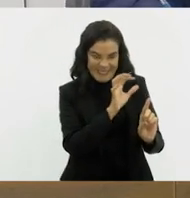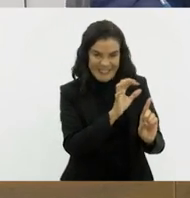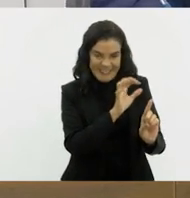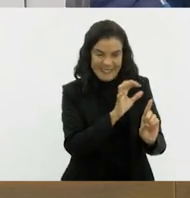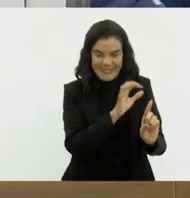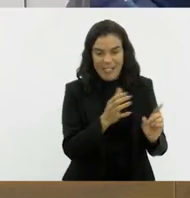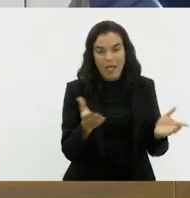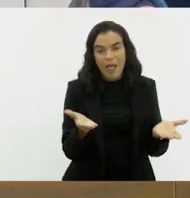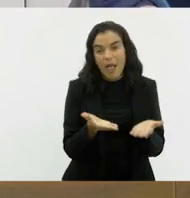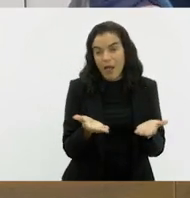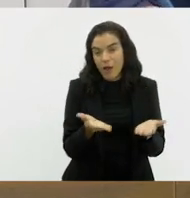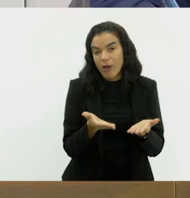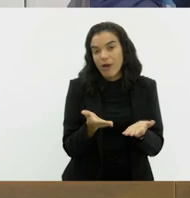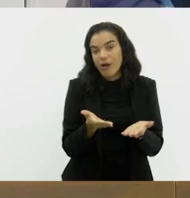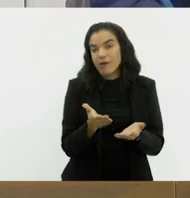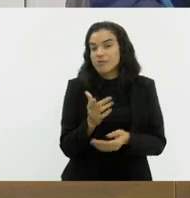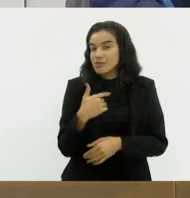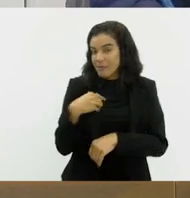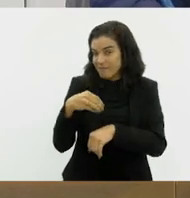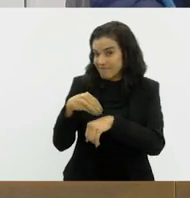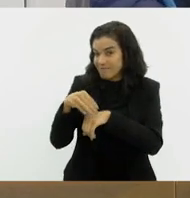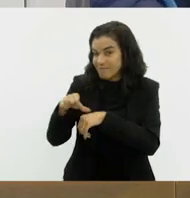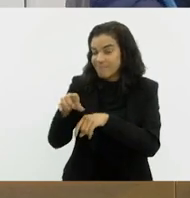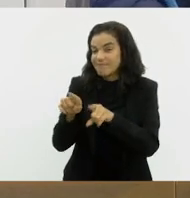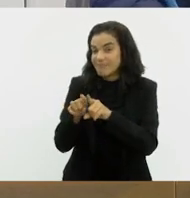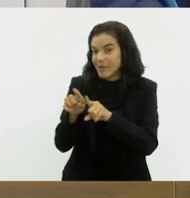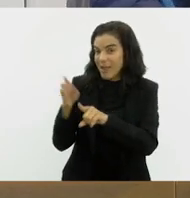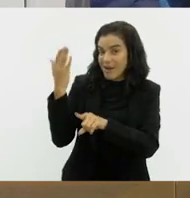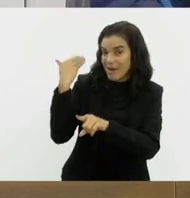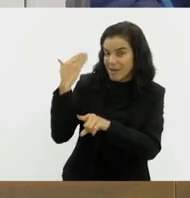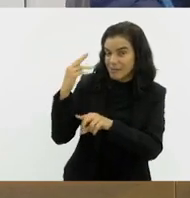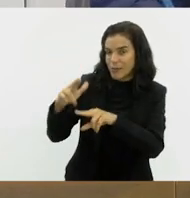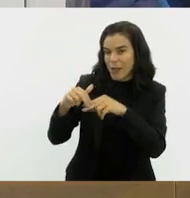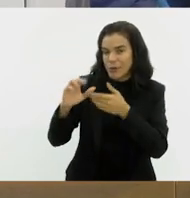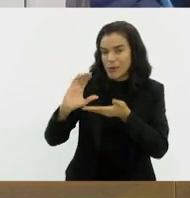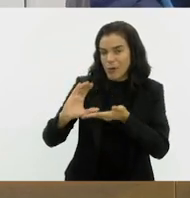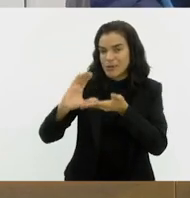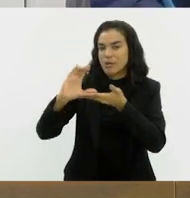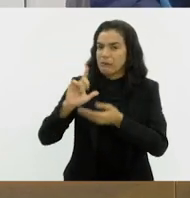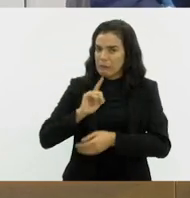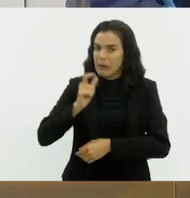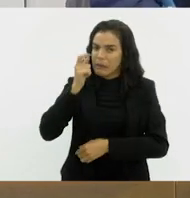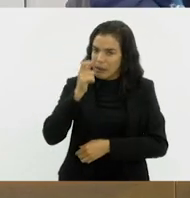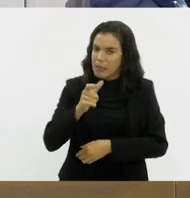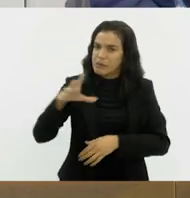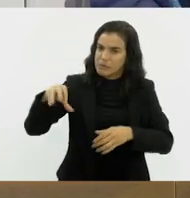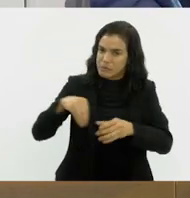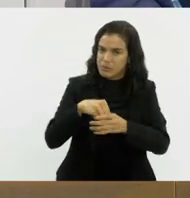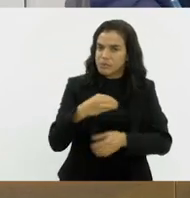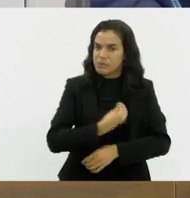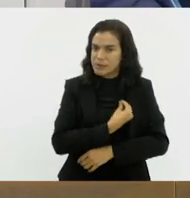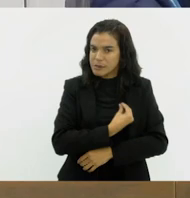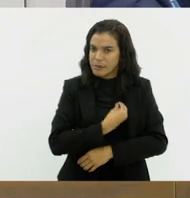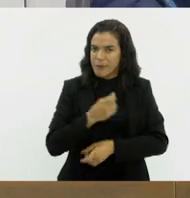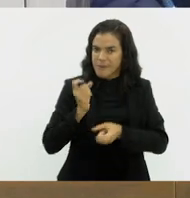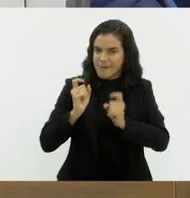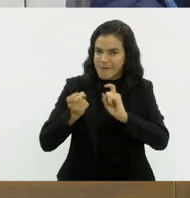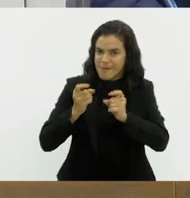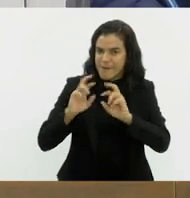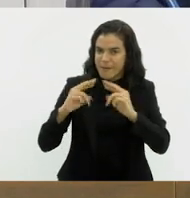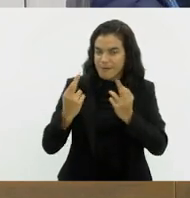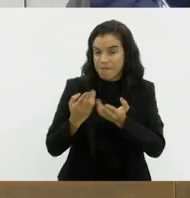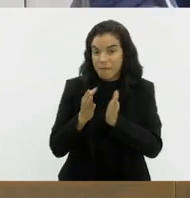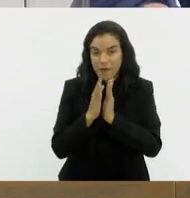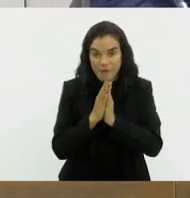agora eu já comunico, já tinha feito em relação ao Conselho, e comunico que tenho interesse em participar das reuniões. Peço, por